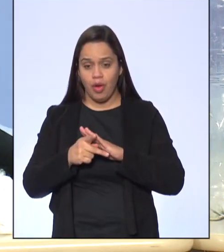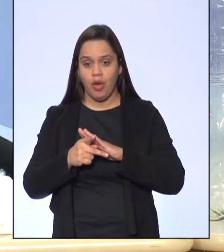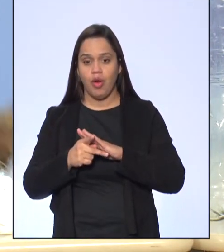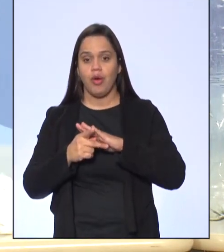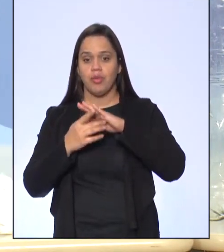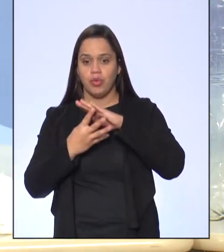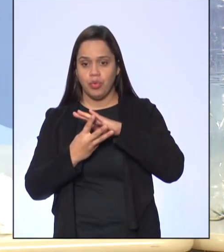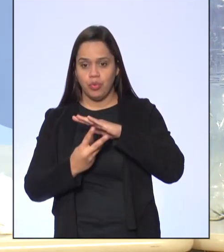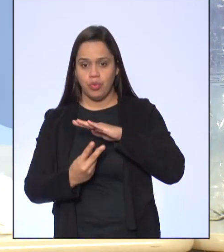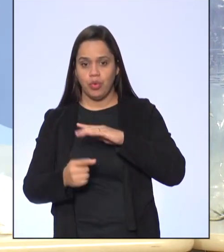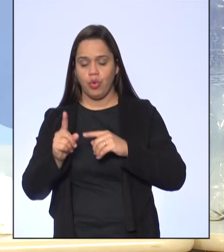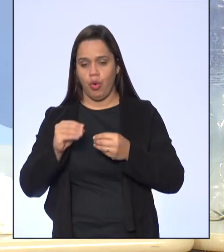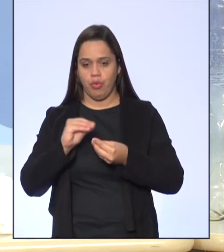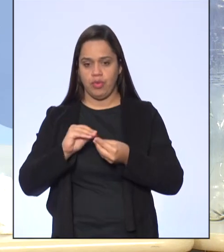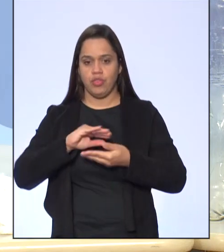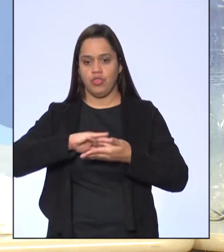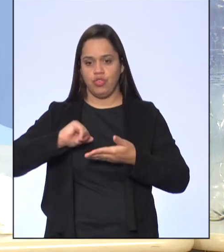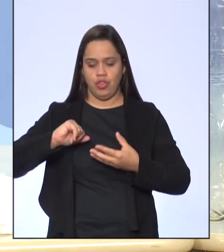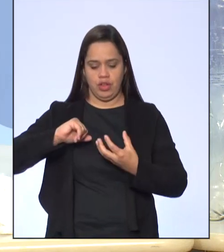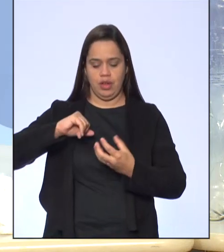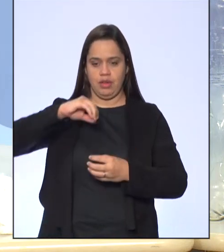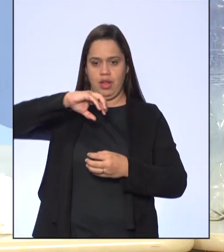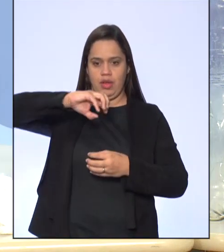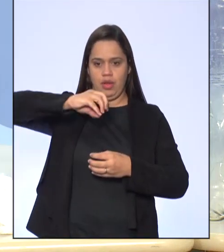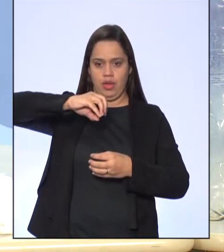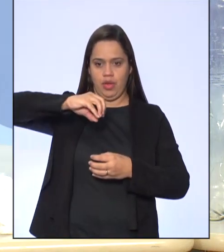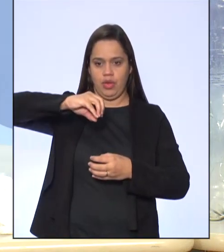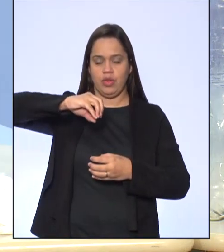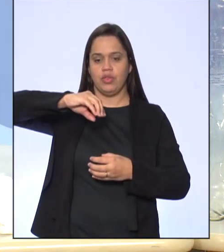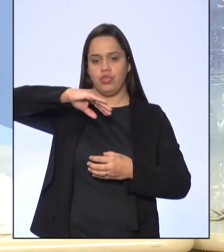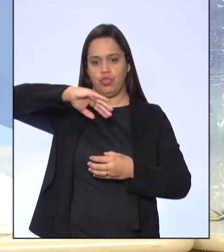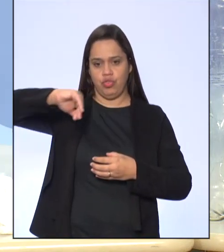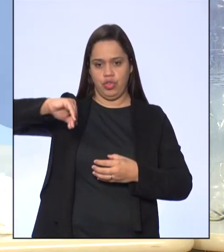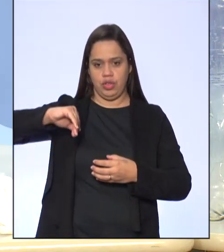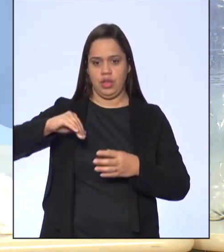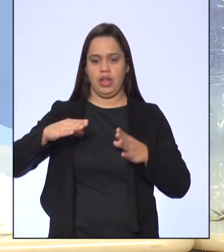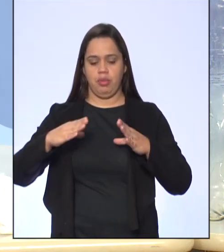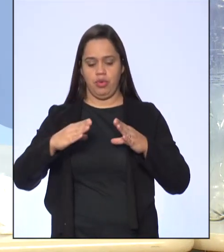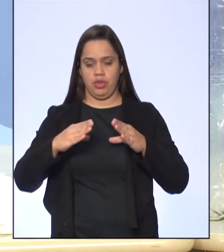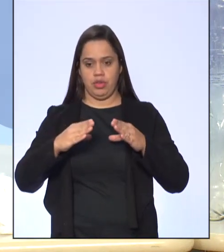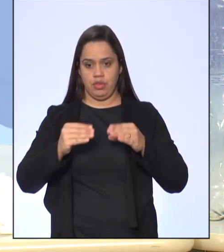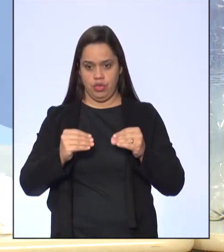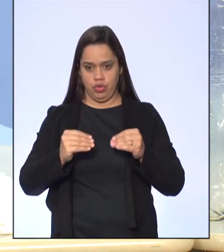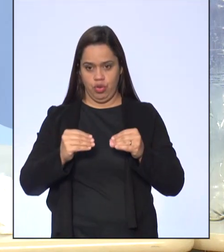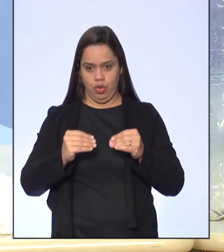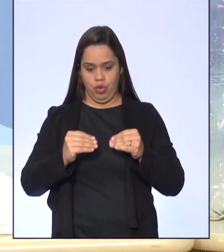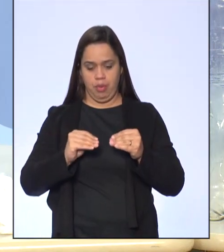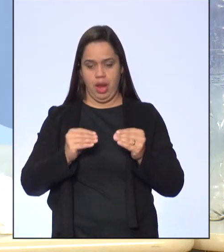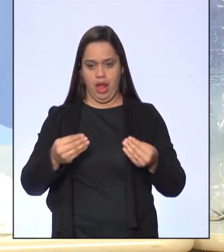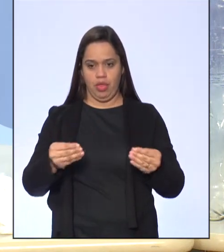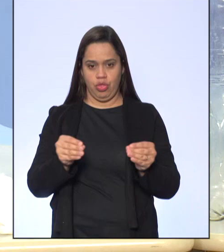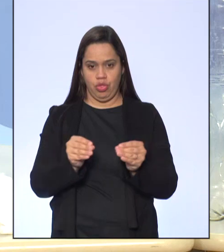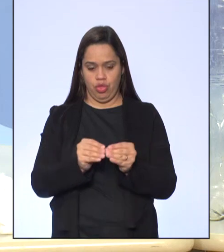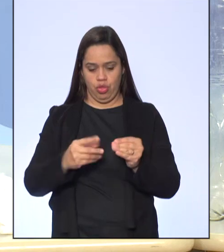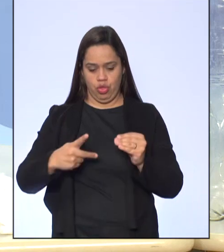fazer é tirar a tampinha, dobrar a nossa garrafa para cortá-la.